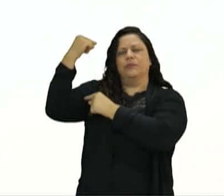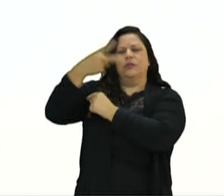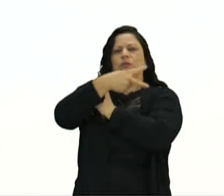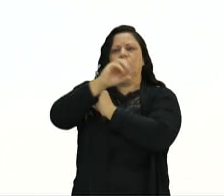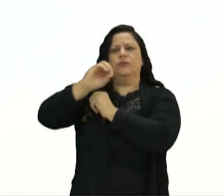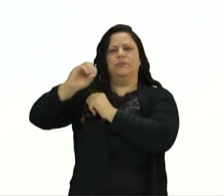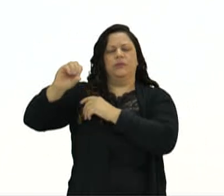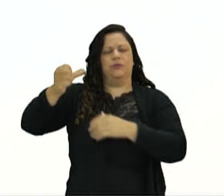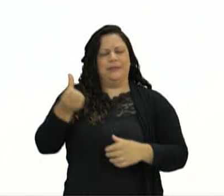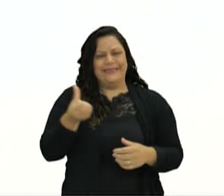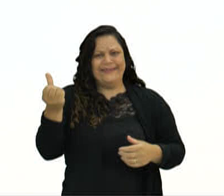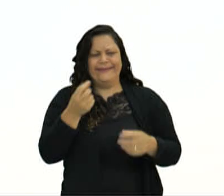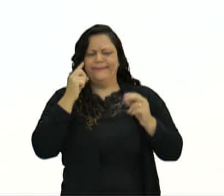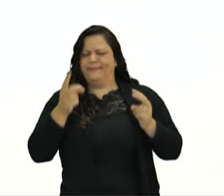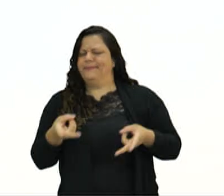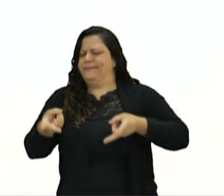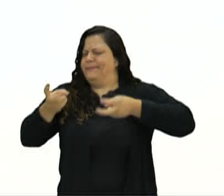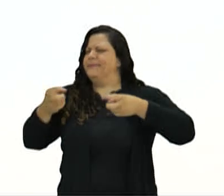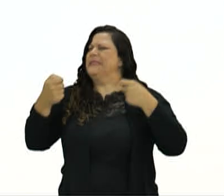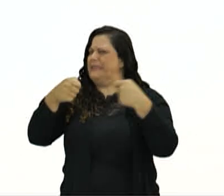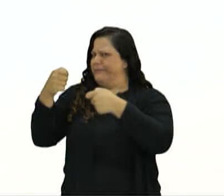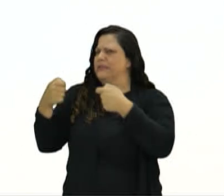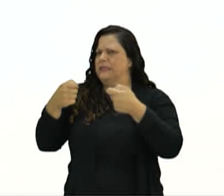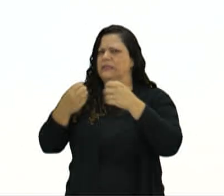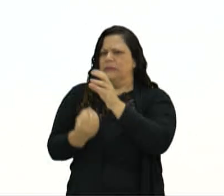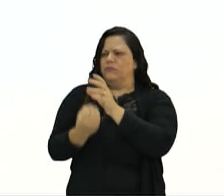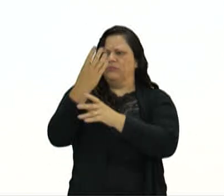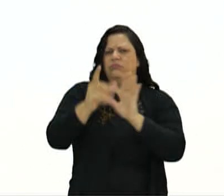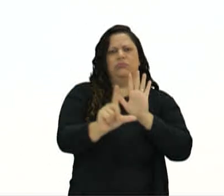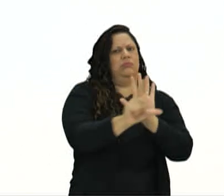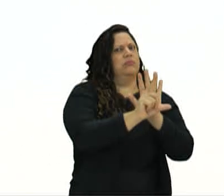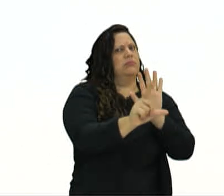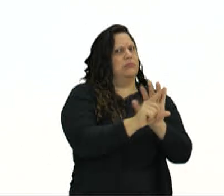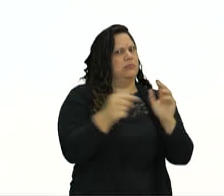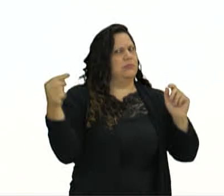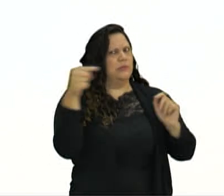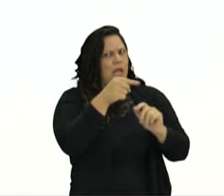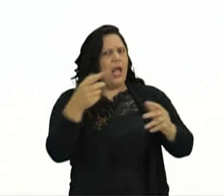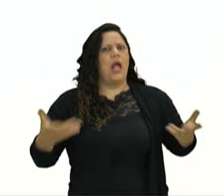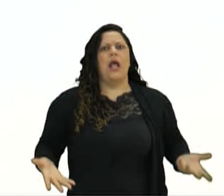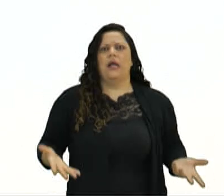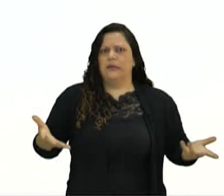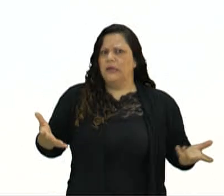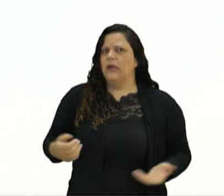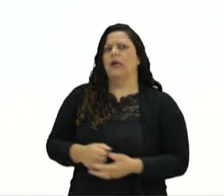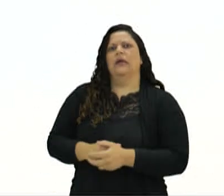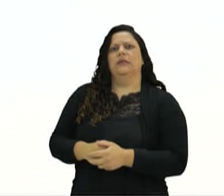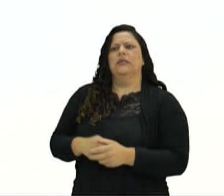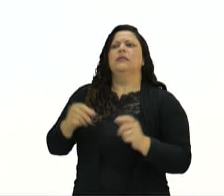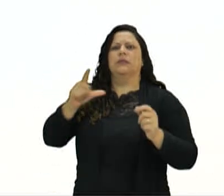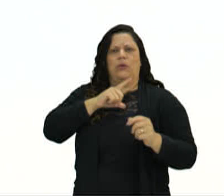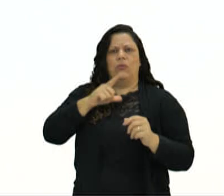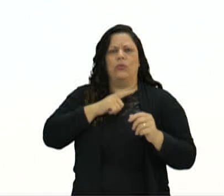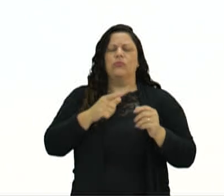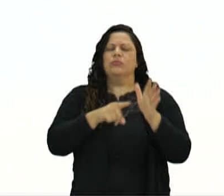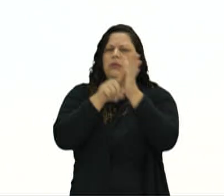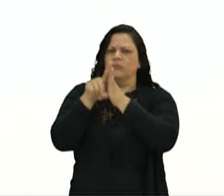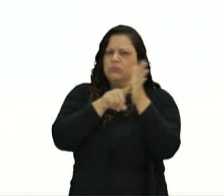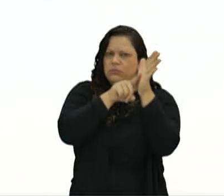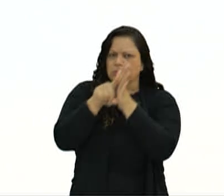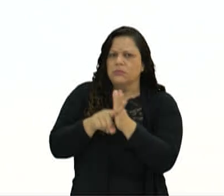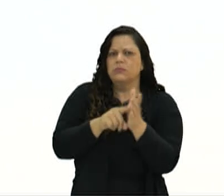que notou-se a necessidade da formulação dessa lei. Então, vejam, existe um critério aí